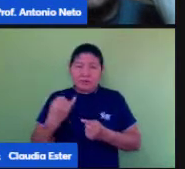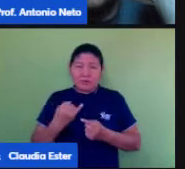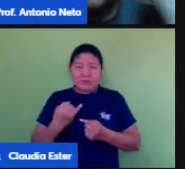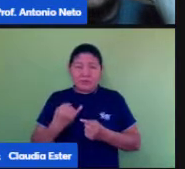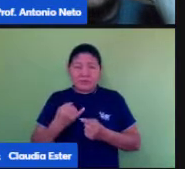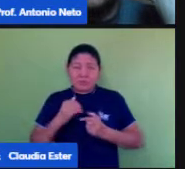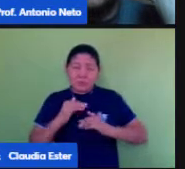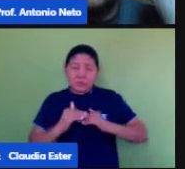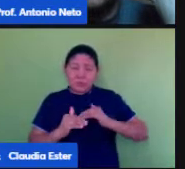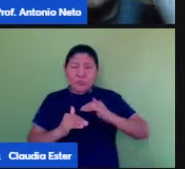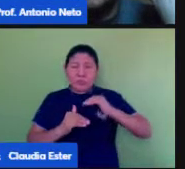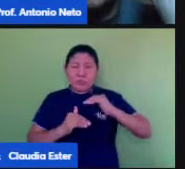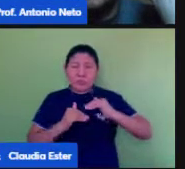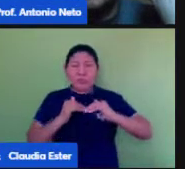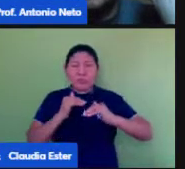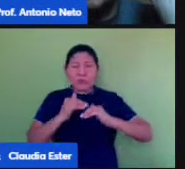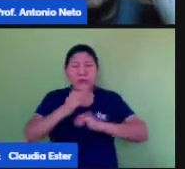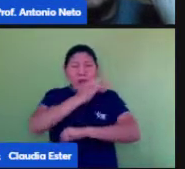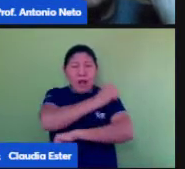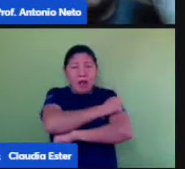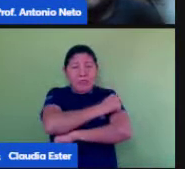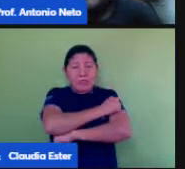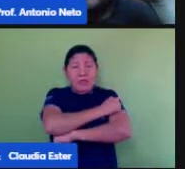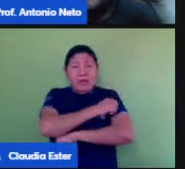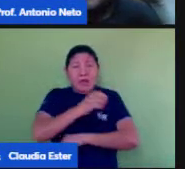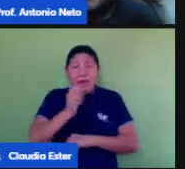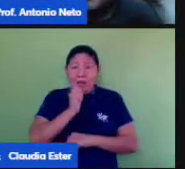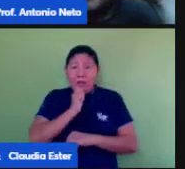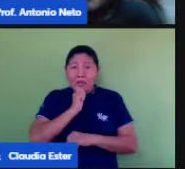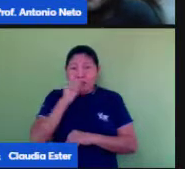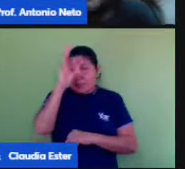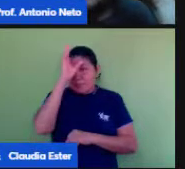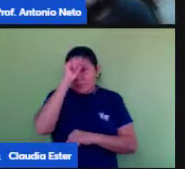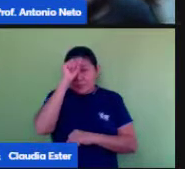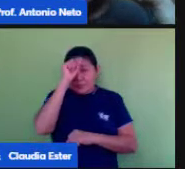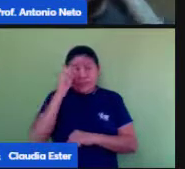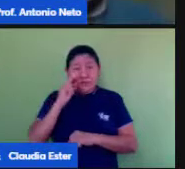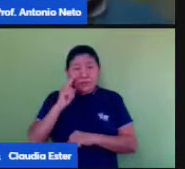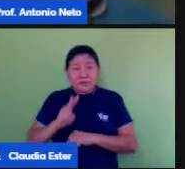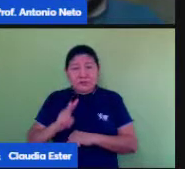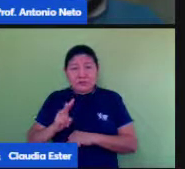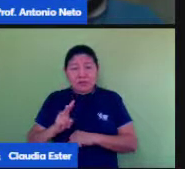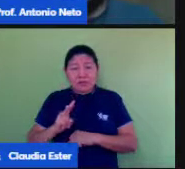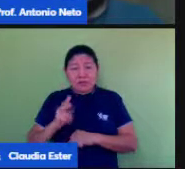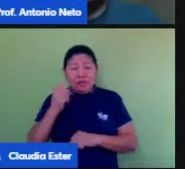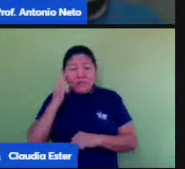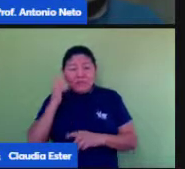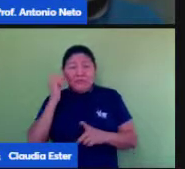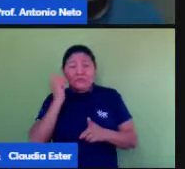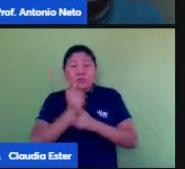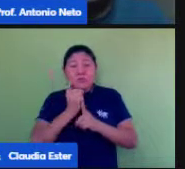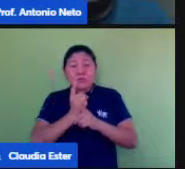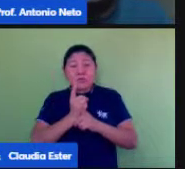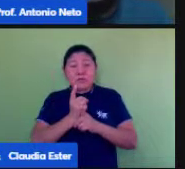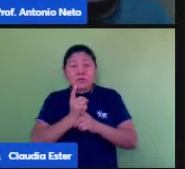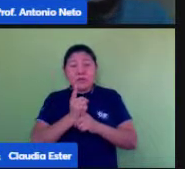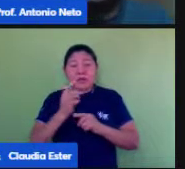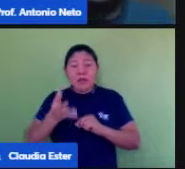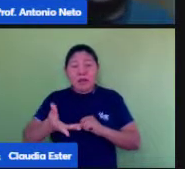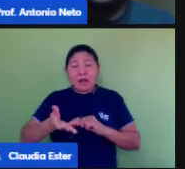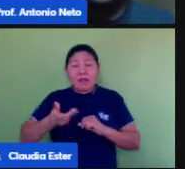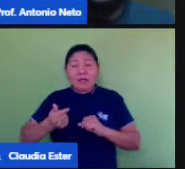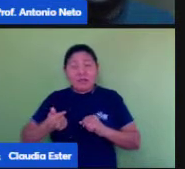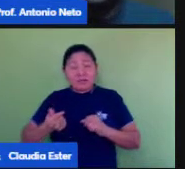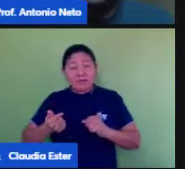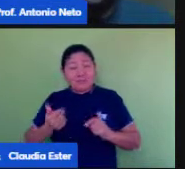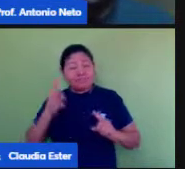sendo solicitado, que faz com que a gente entenda que nível de complexidade a gente está trabalhando, ou que nível